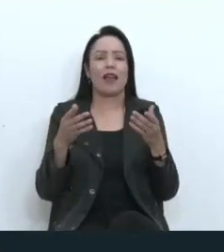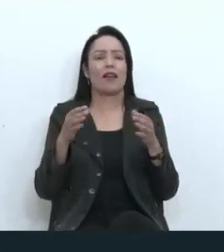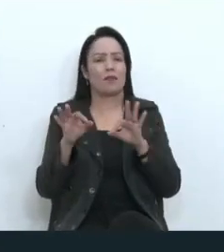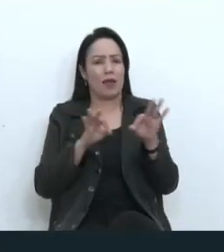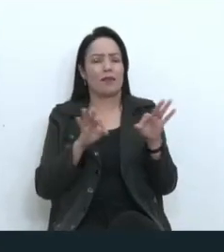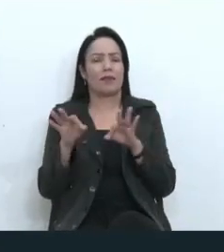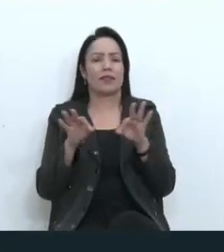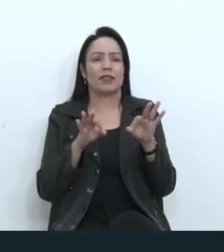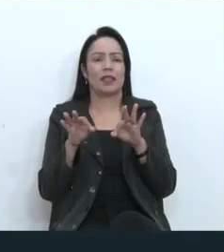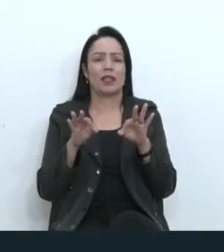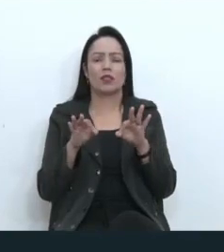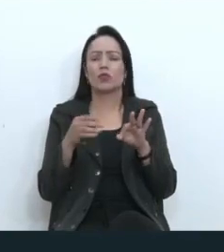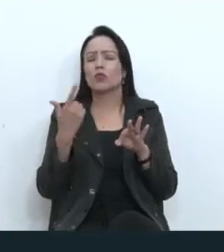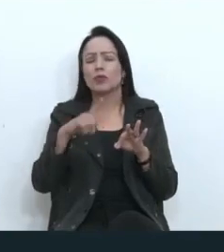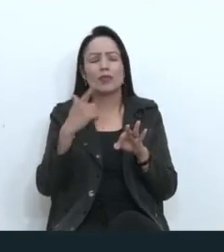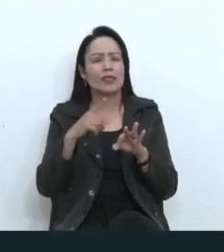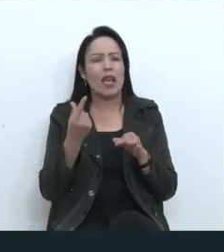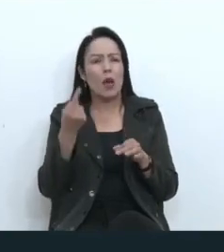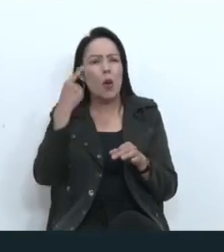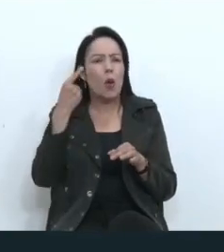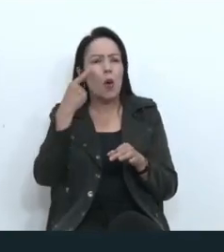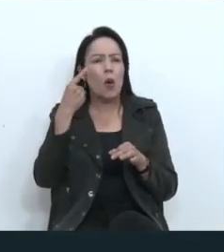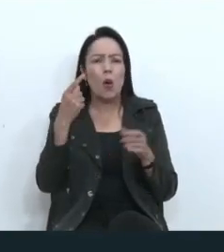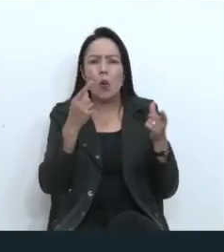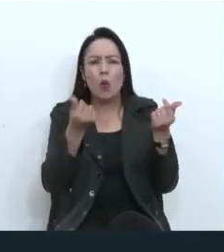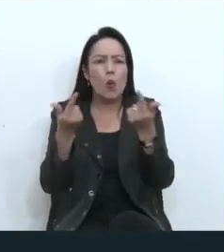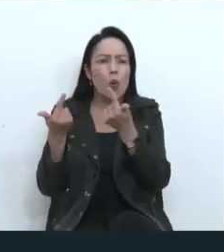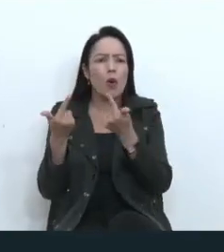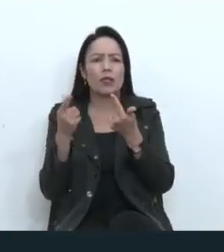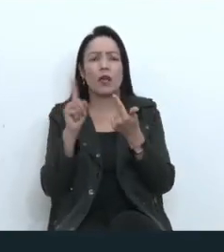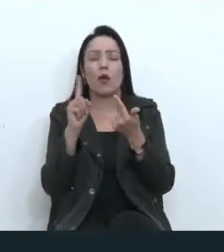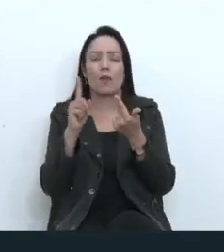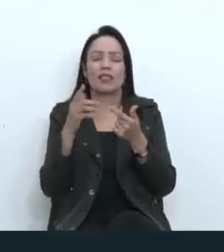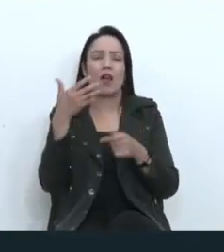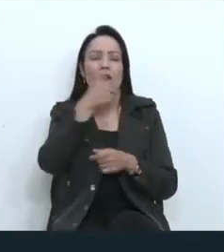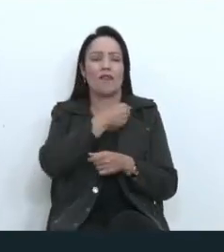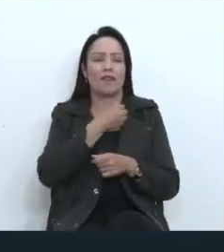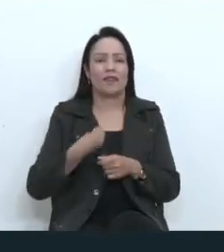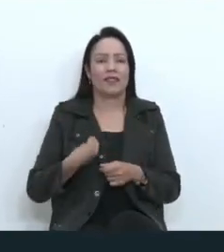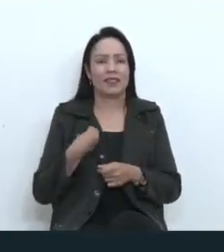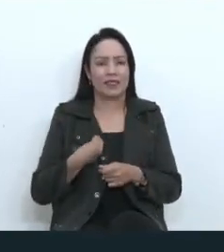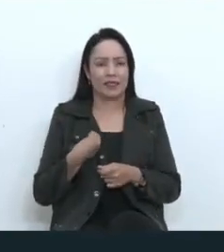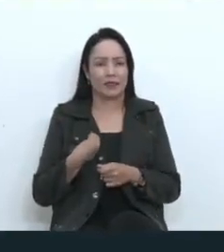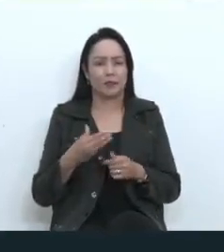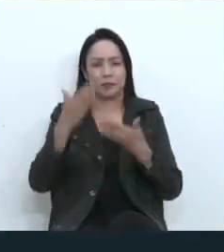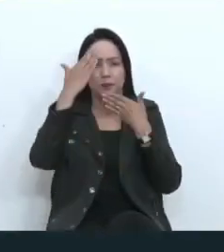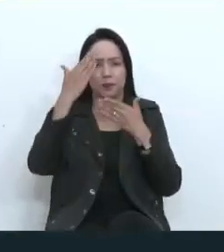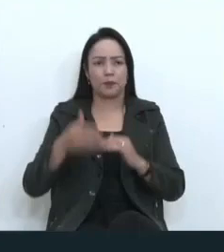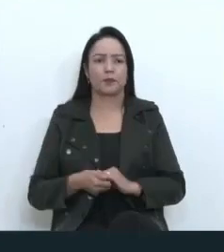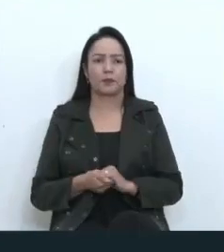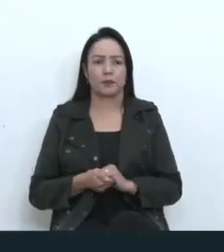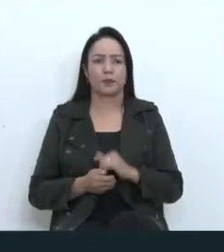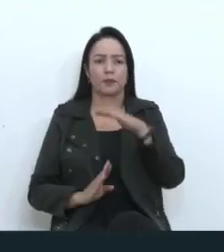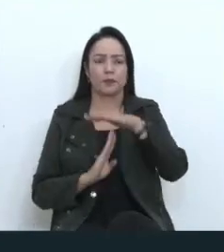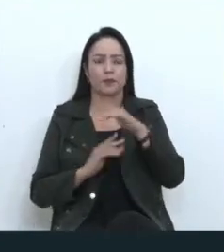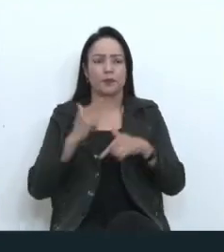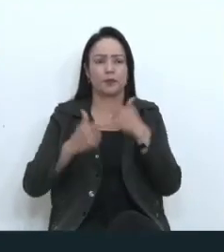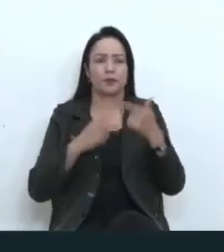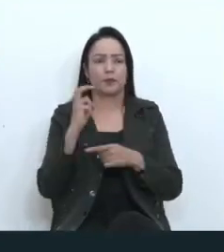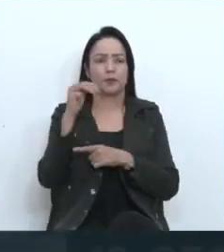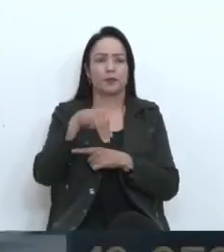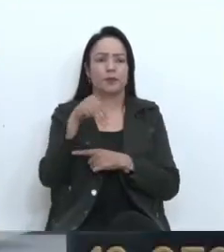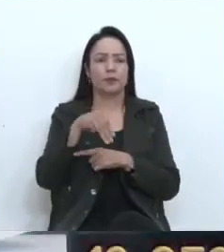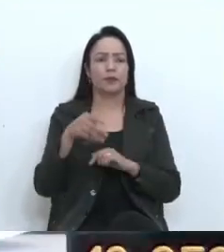lucro e nada mas o lucro sim é salvar a vida muito obrigado senhores suspende os trabalhos por 5